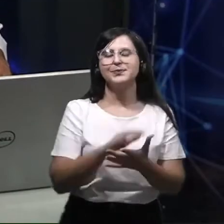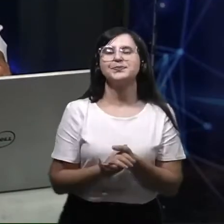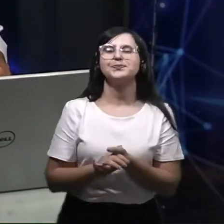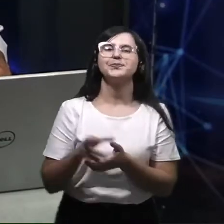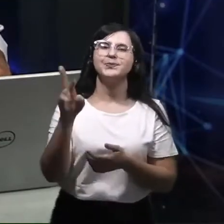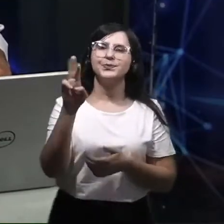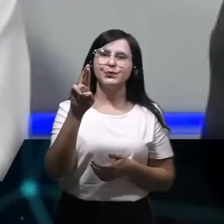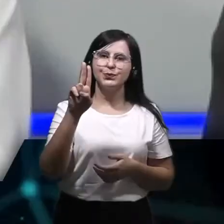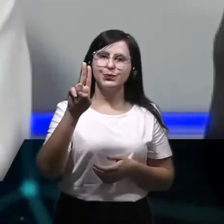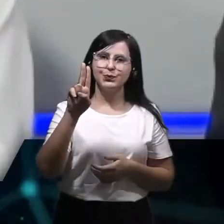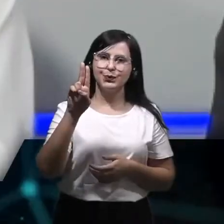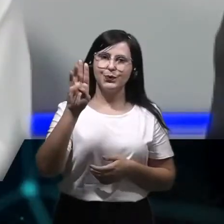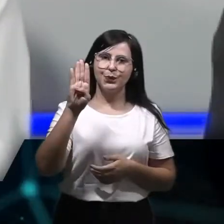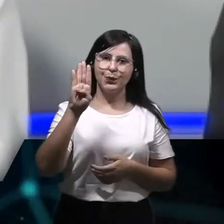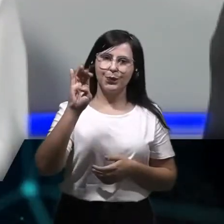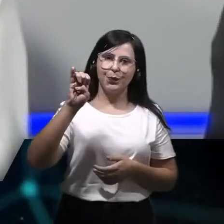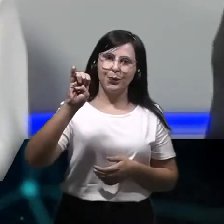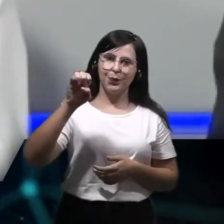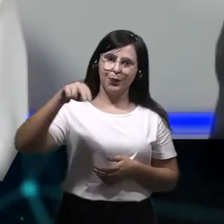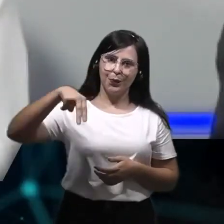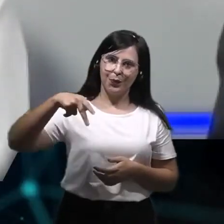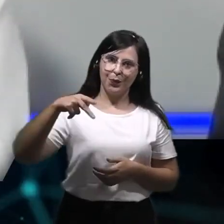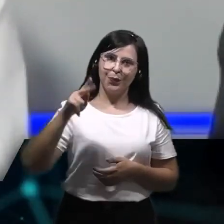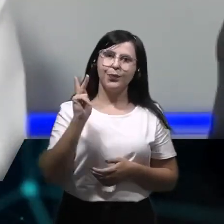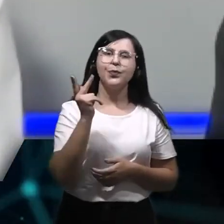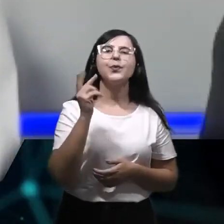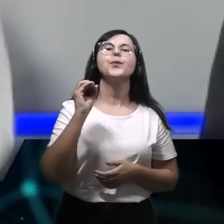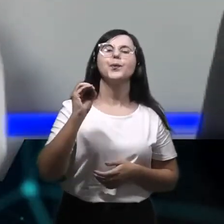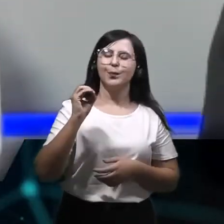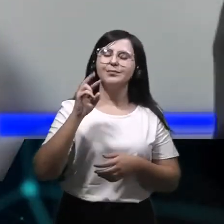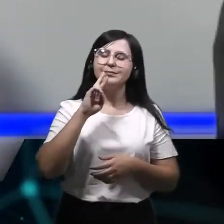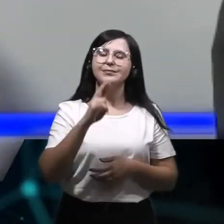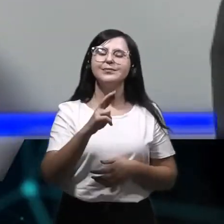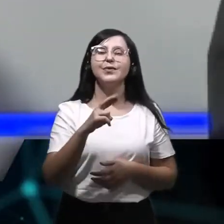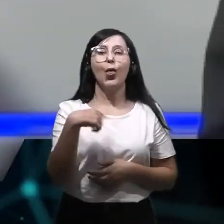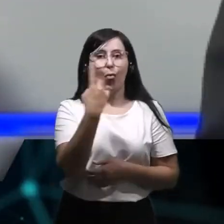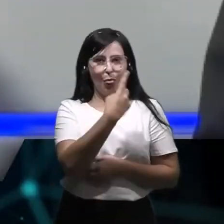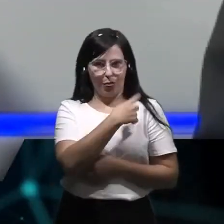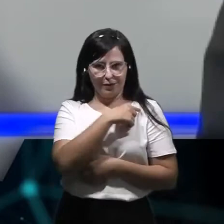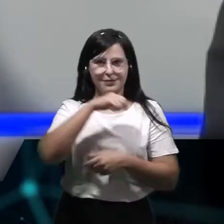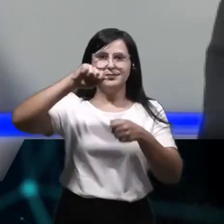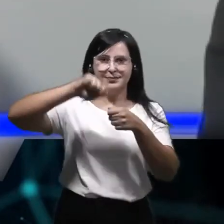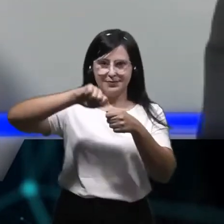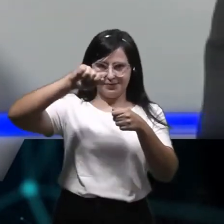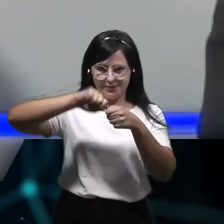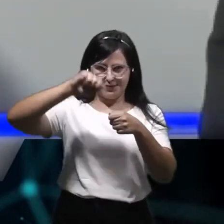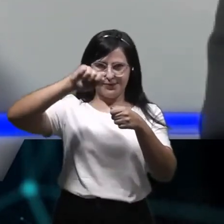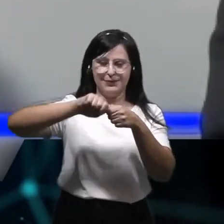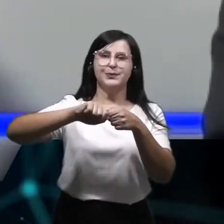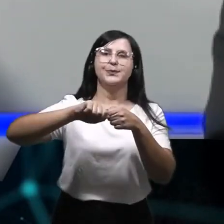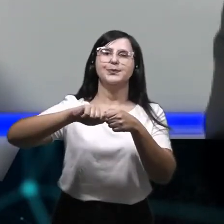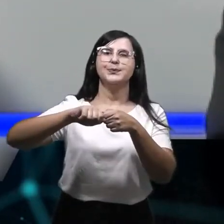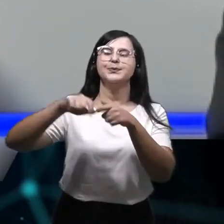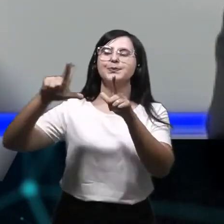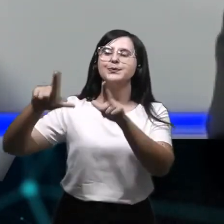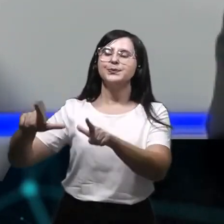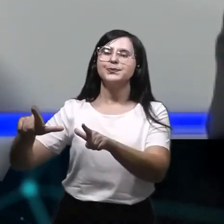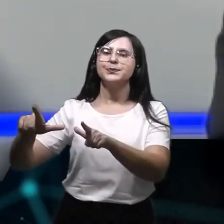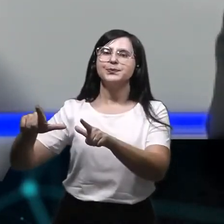é, Marcelo. No nosso projeto, nós iremos construir uma policlínica em Fazenda Nova, se Deus